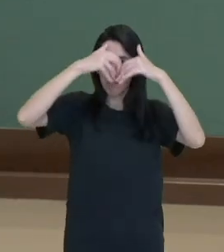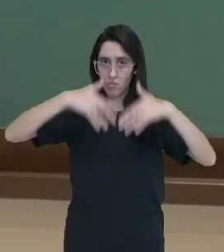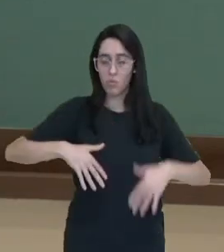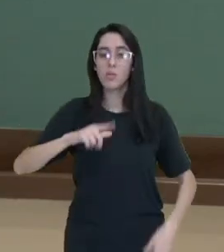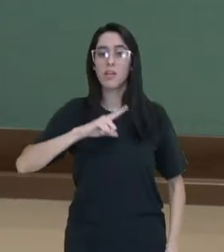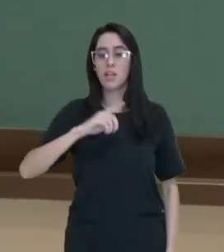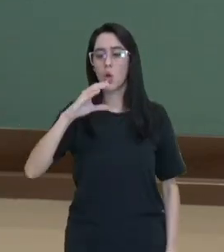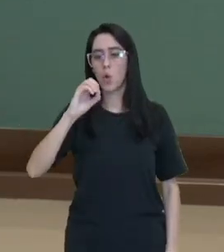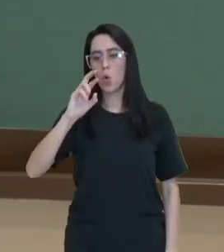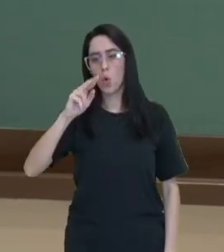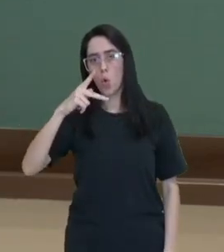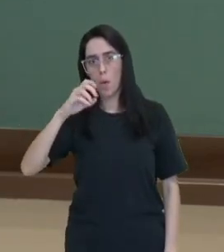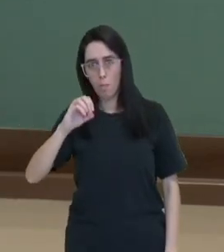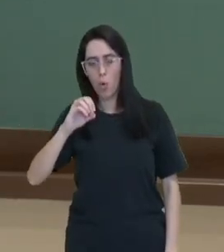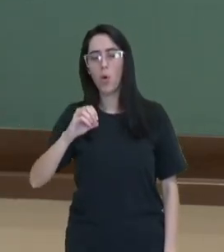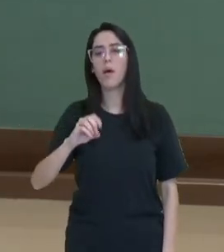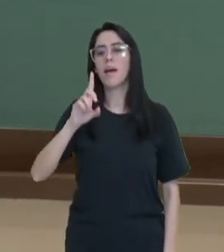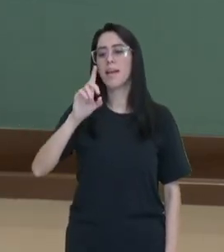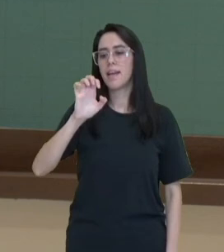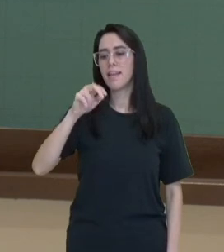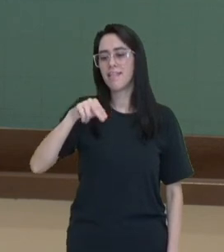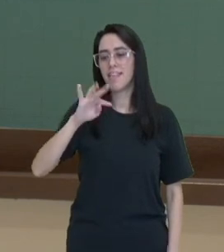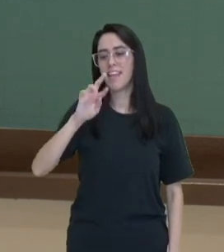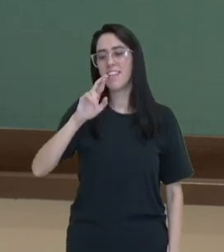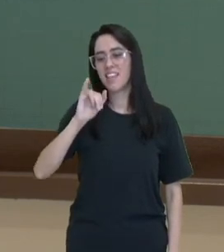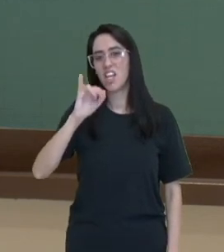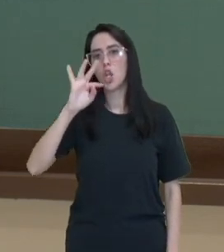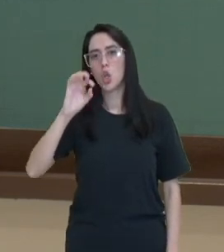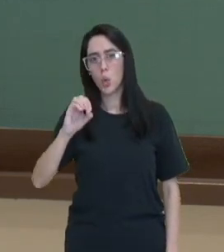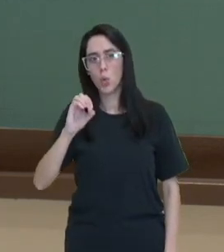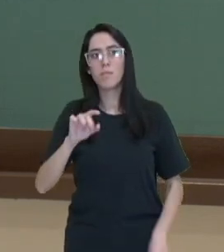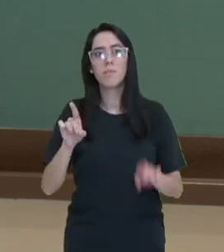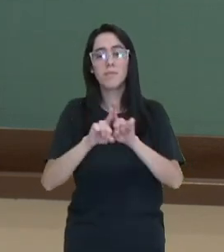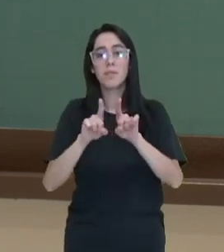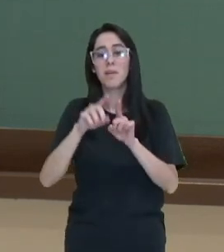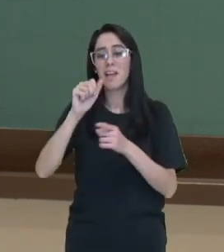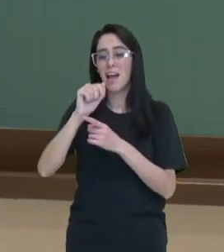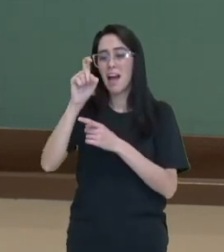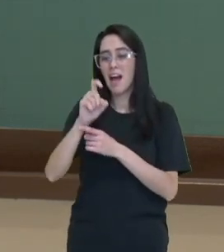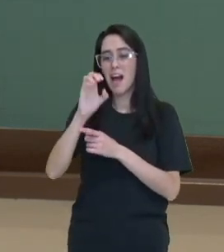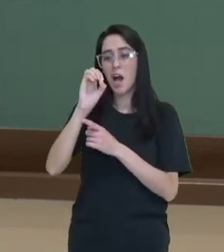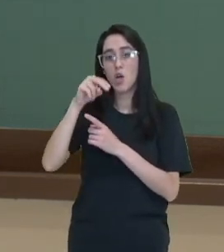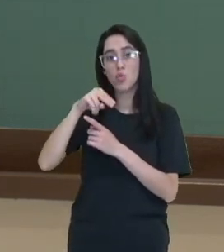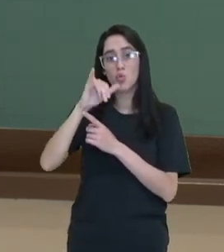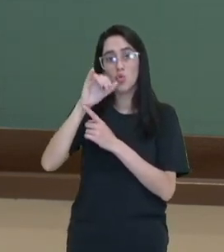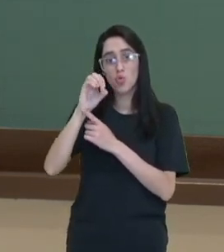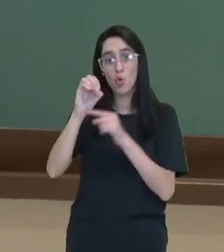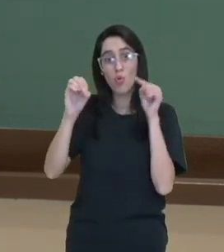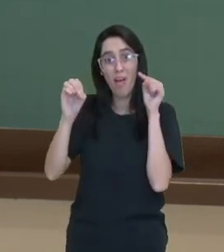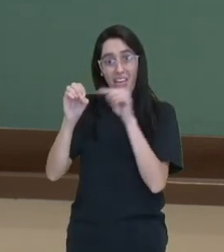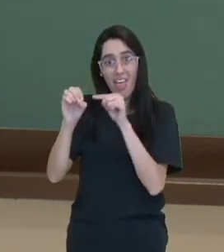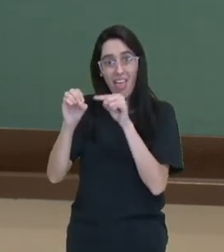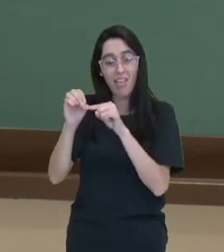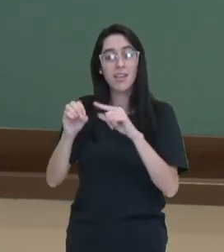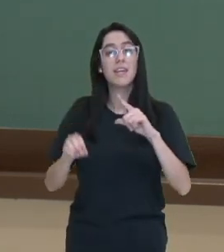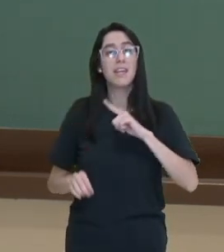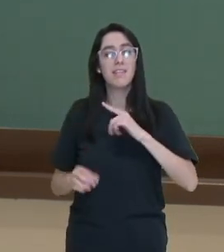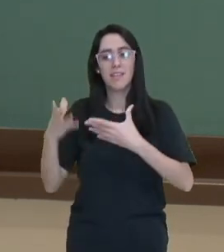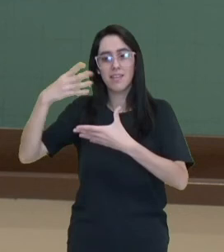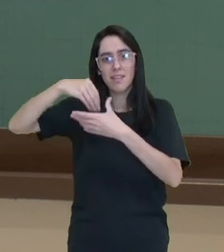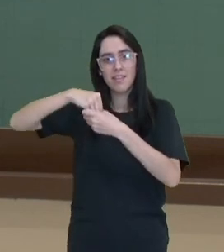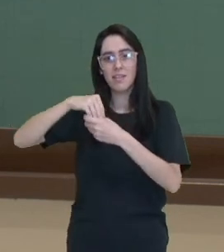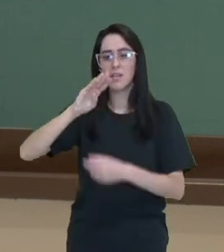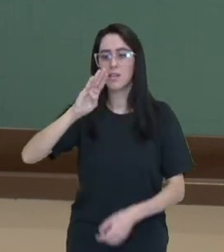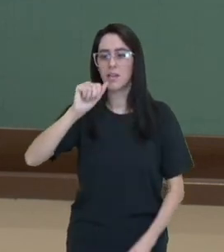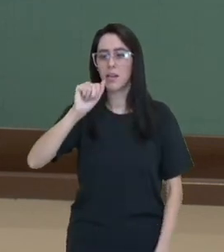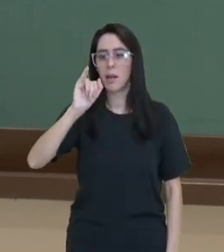celular, os dendritos e esse prolongamento chama axônio. E nos axônios nós temos a bainha de mielina, que é uma camada